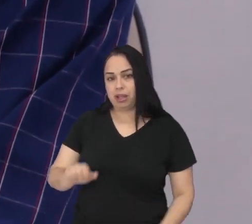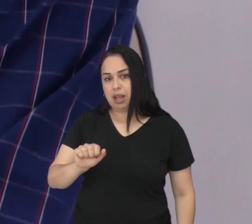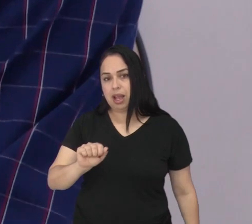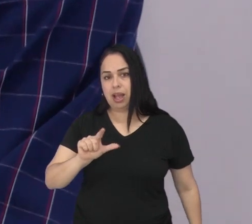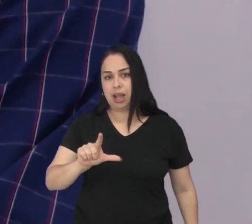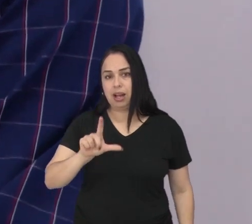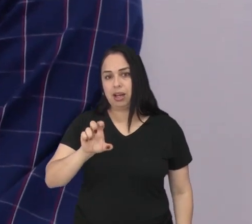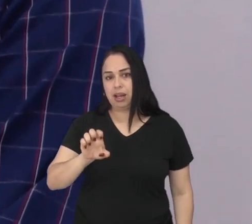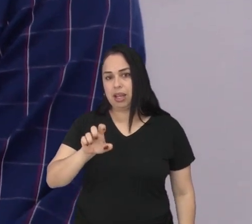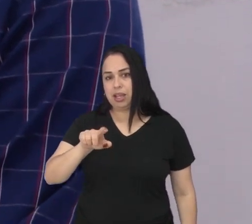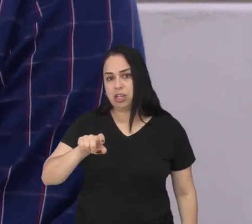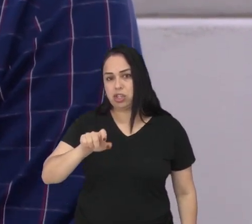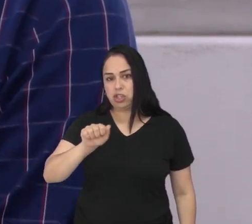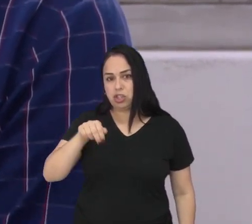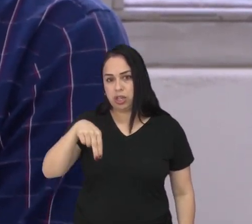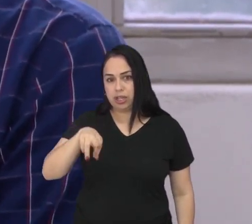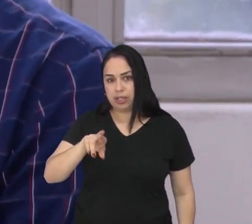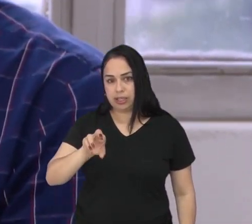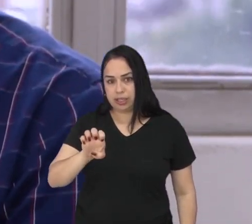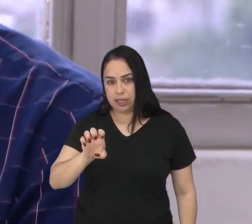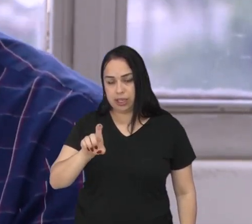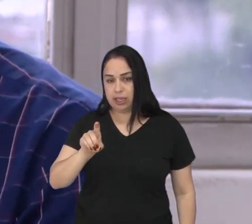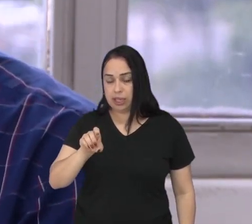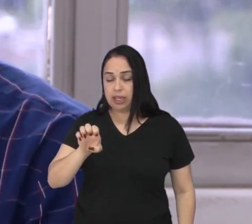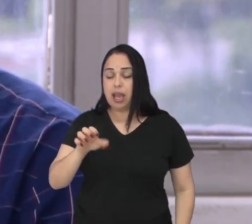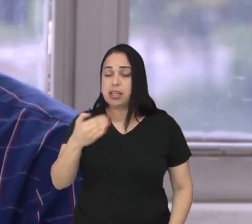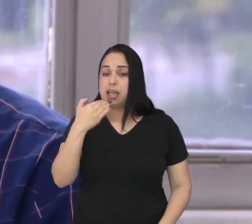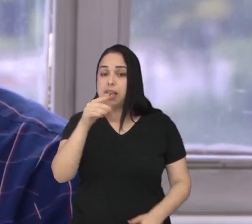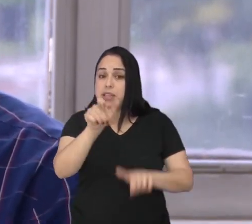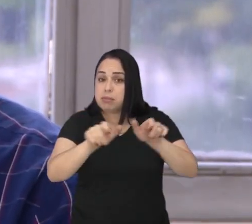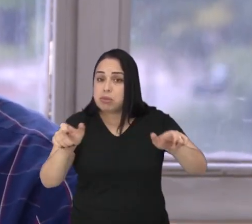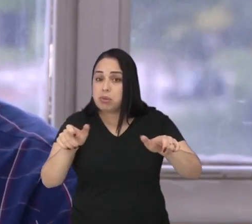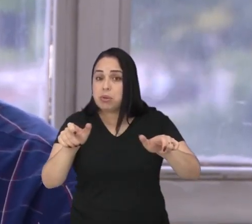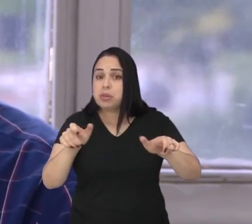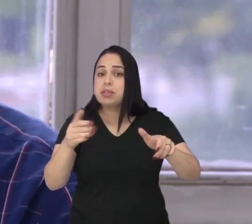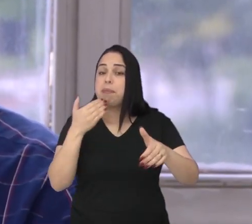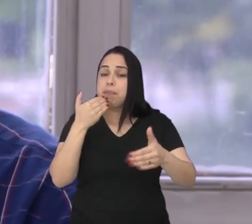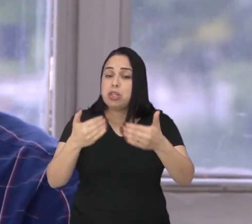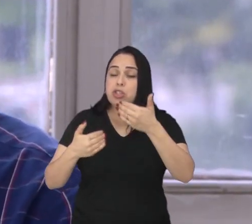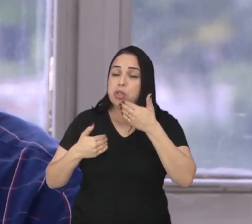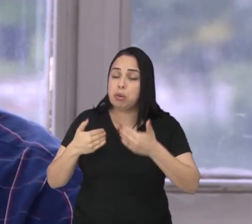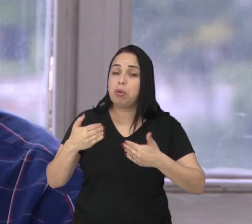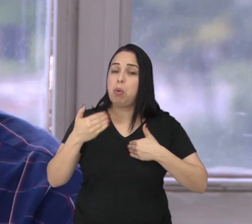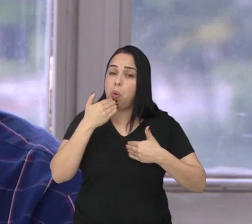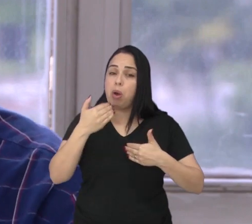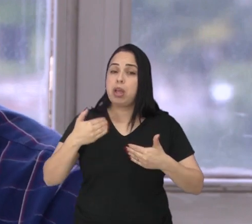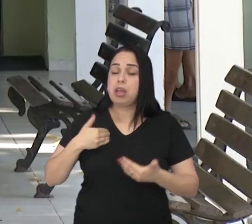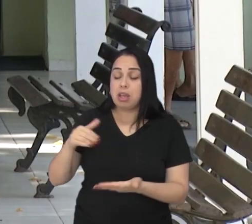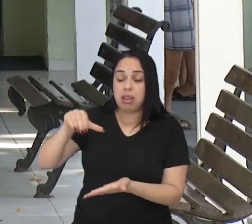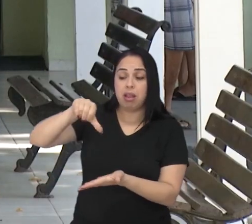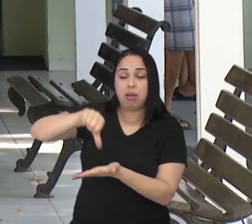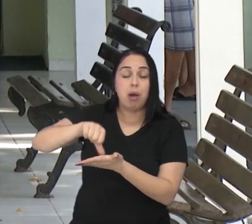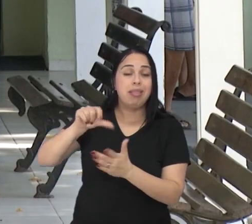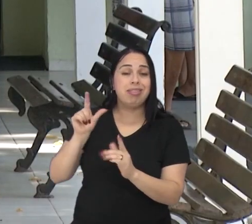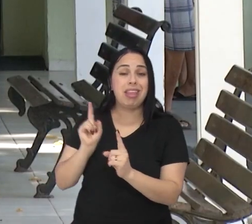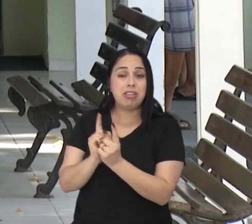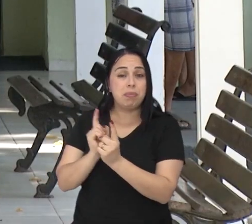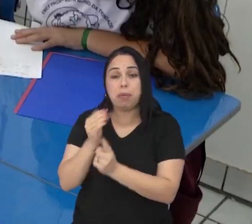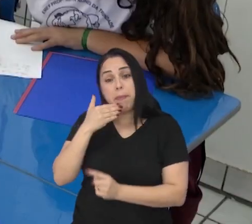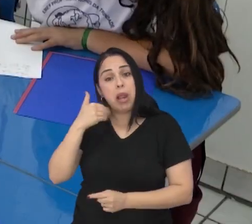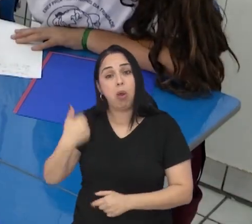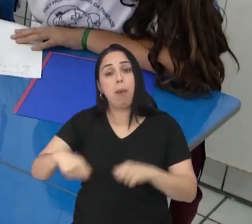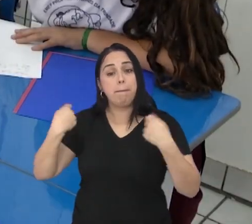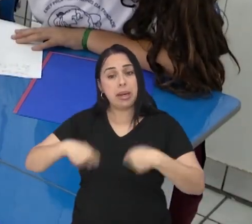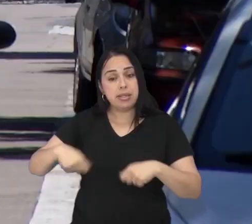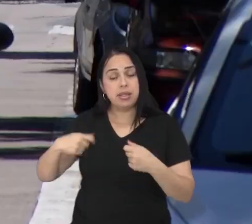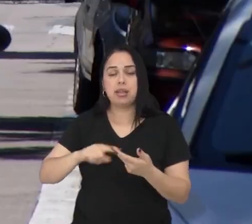Alexandre Nogueira, as maiores demandas apresentadas foram pedidos de melhoras nos atendimentos dos postos de saúde